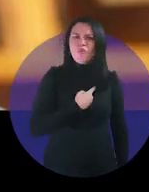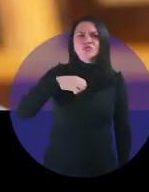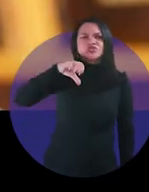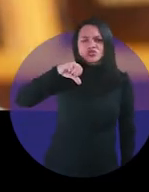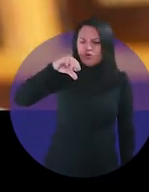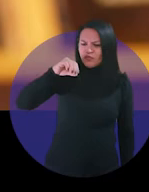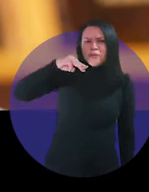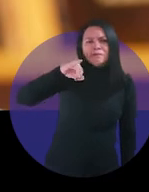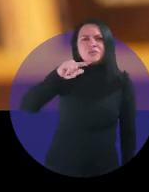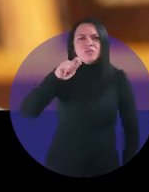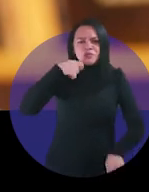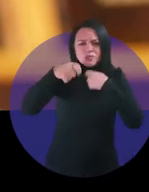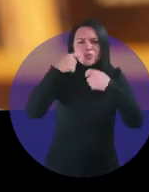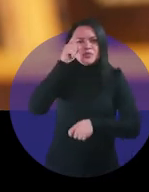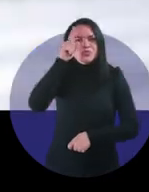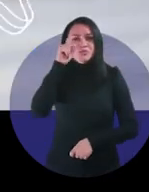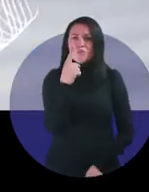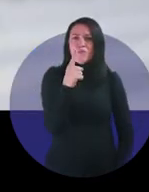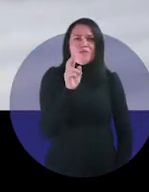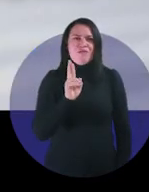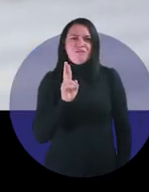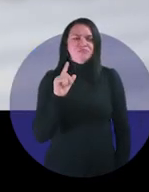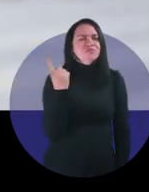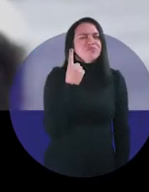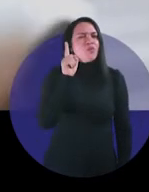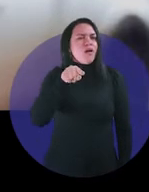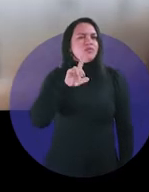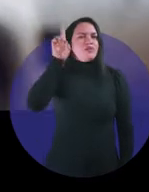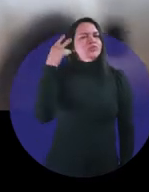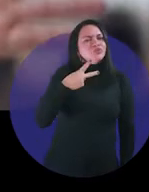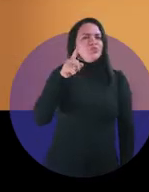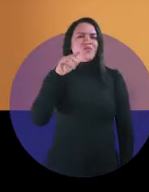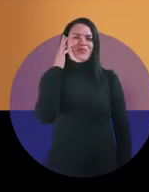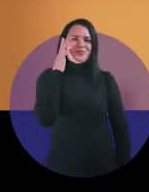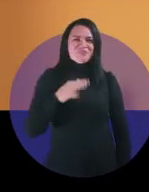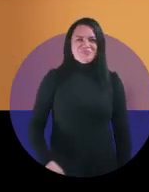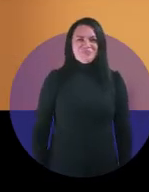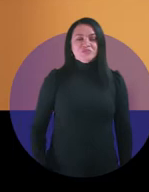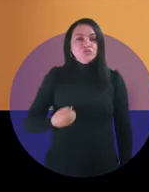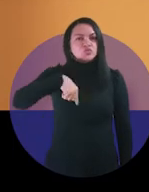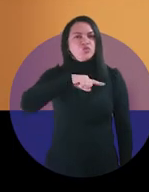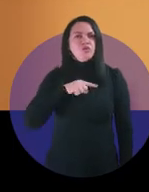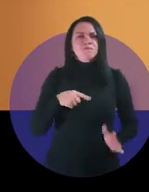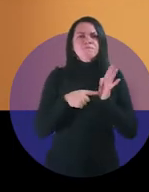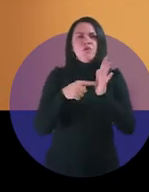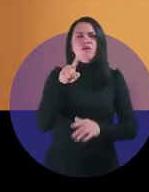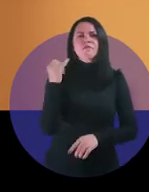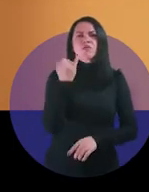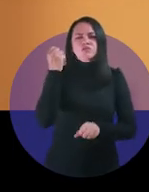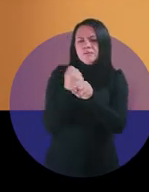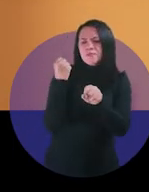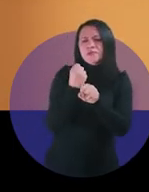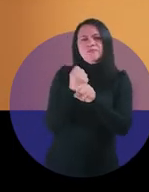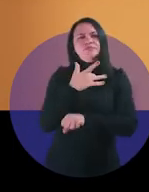90 mil refeições por dia a um real. Então, em primeiro lugar, é Deus. Segundo, é ele. Nós mostramos a importância das obras na